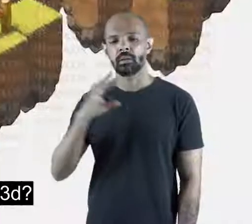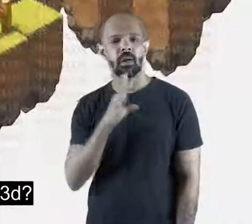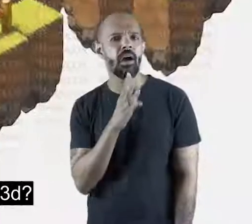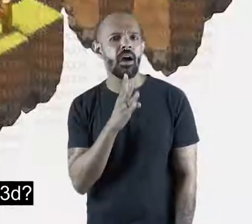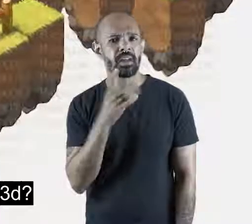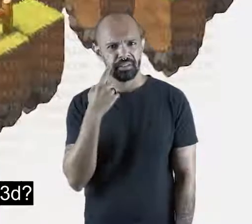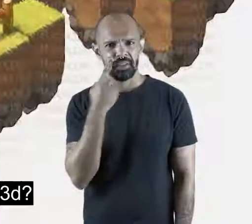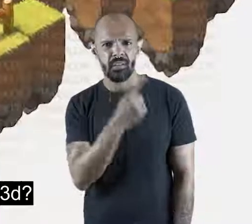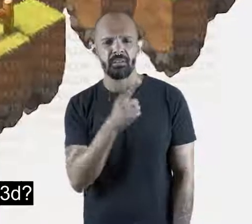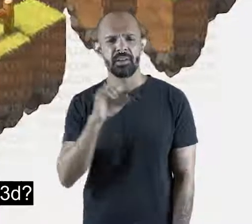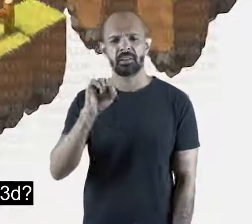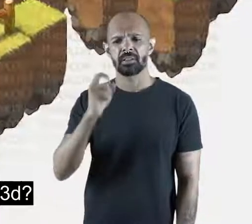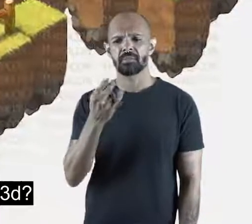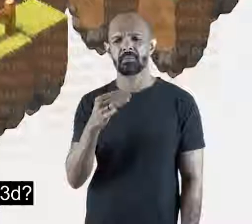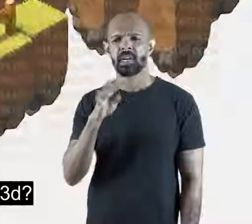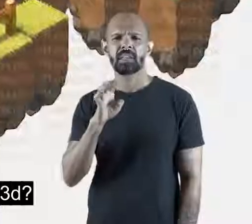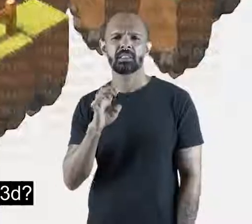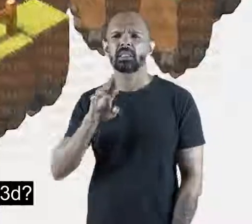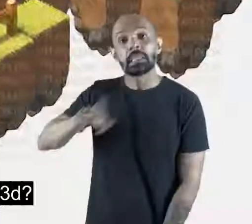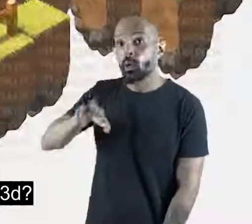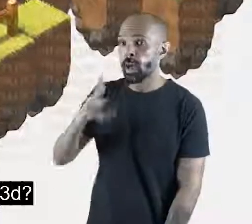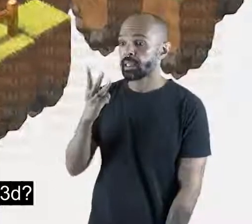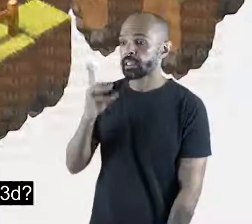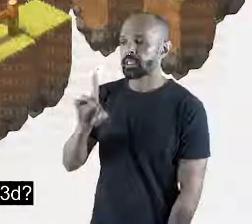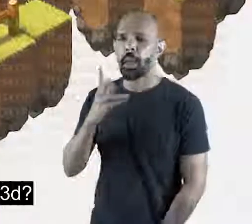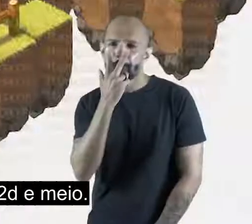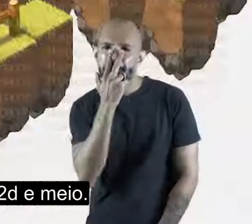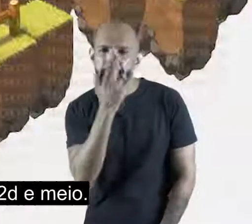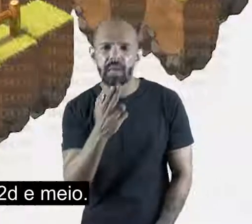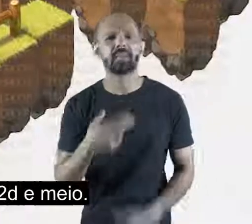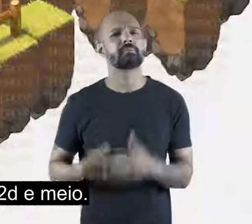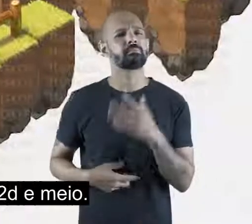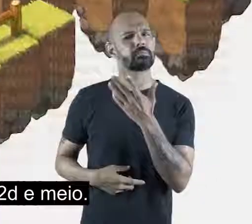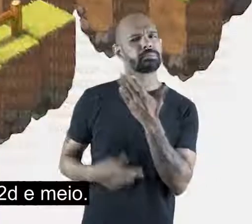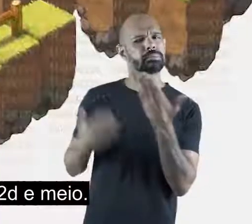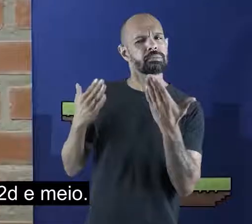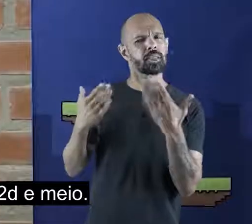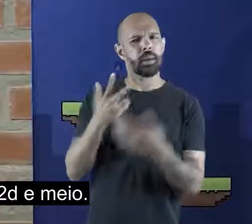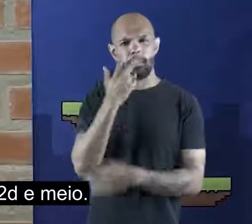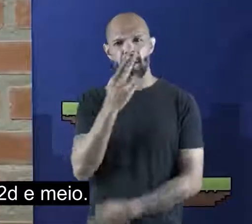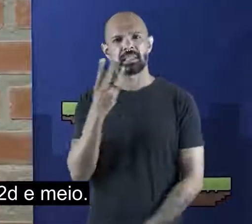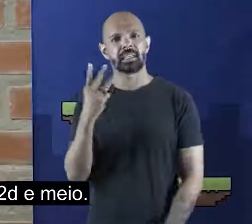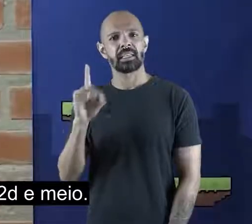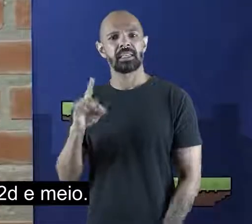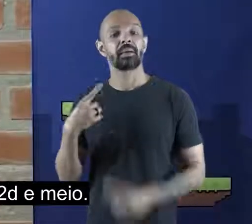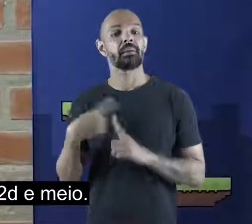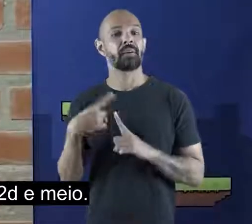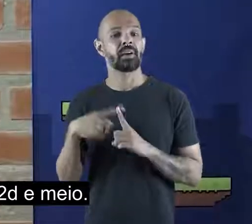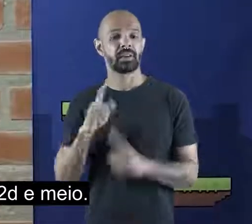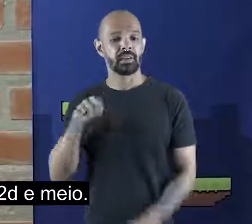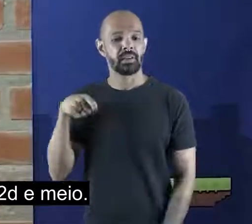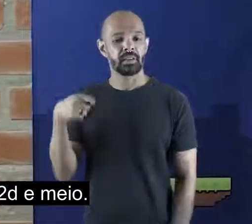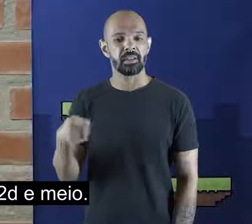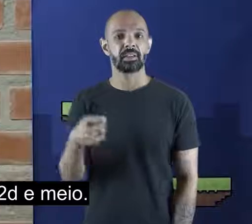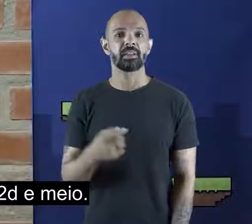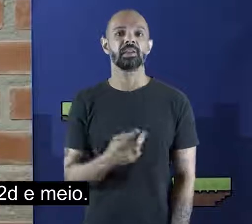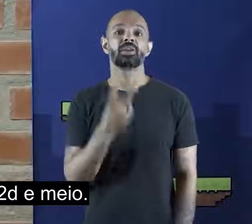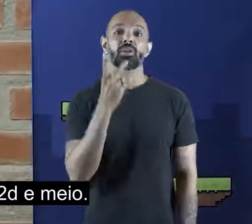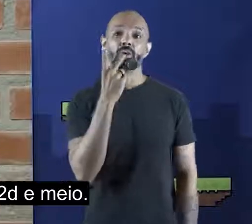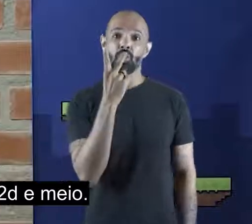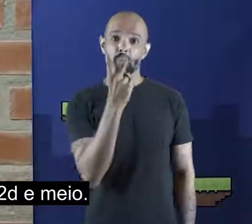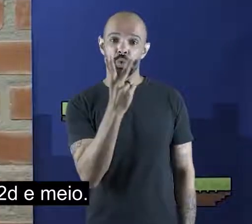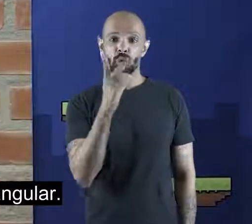viram aqueles sprites que não são 3D, mas parecem 3D, dá uma falsa sensação de 3D? É que o pessoal costuma chamar de 2D